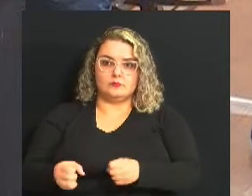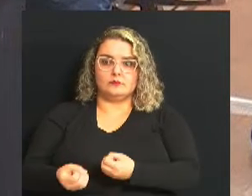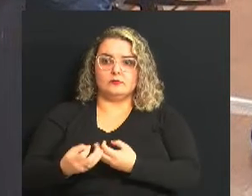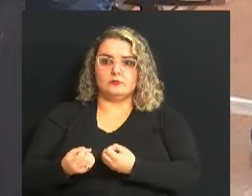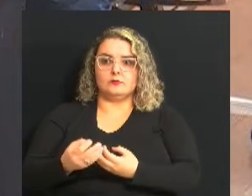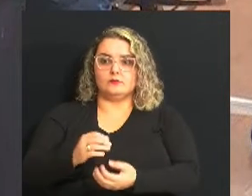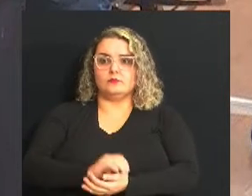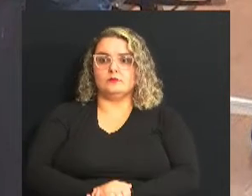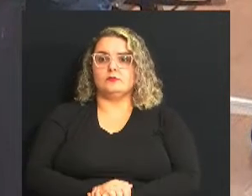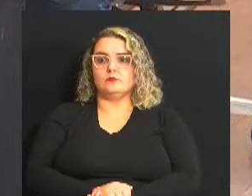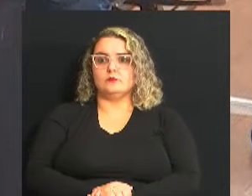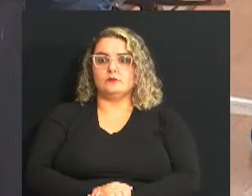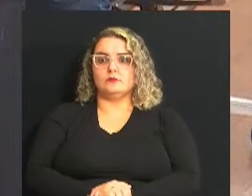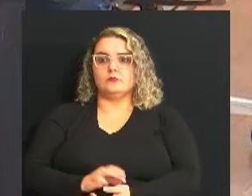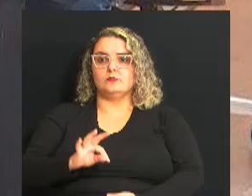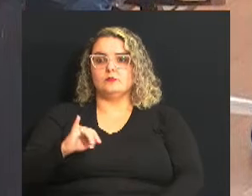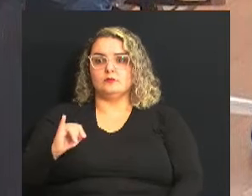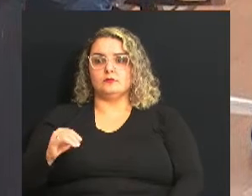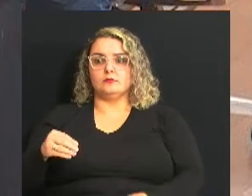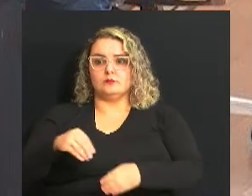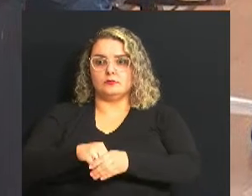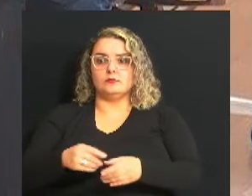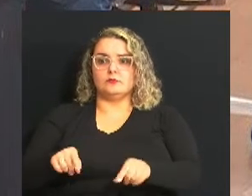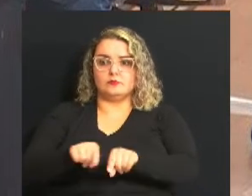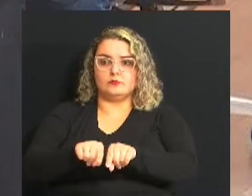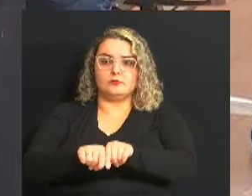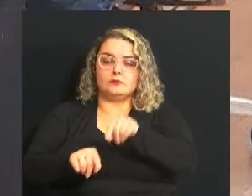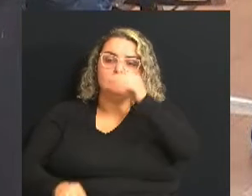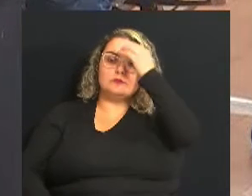é um software interno também, software livre.